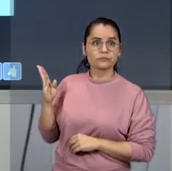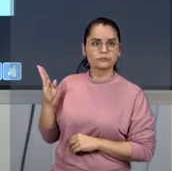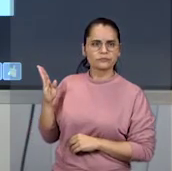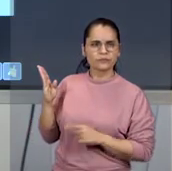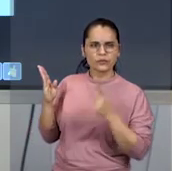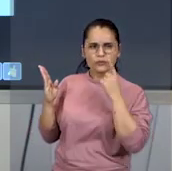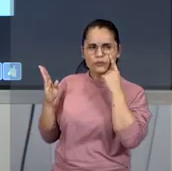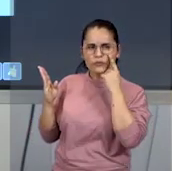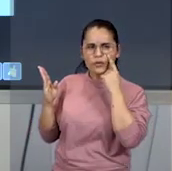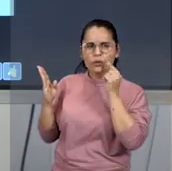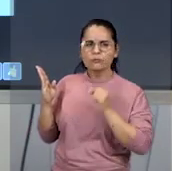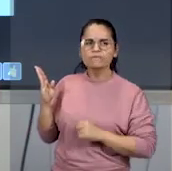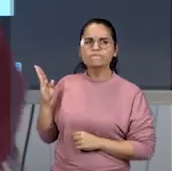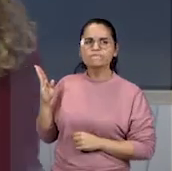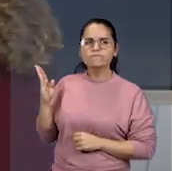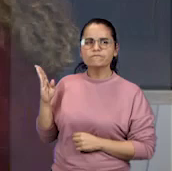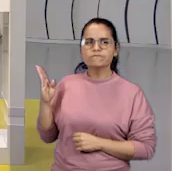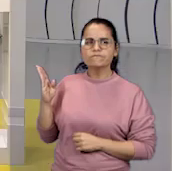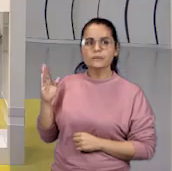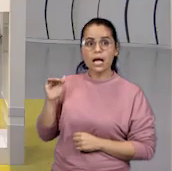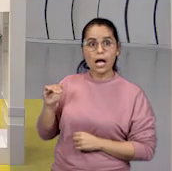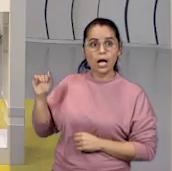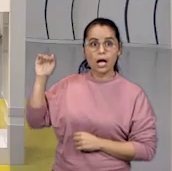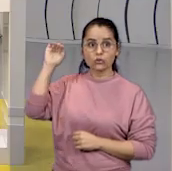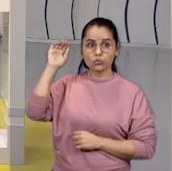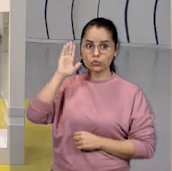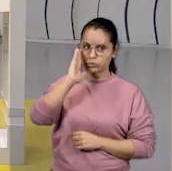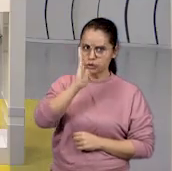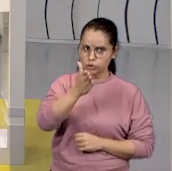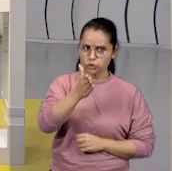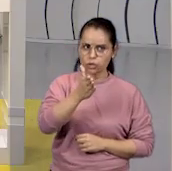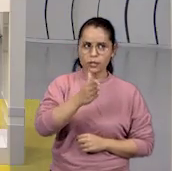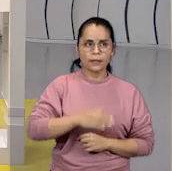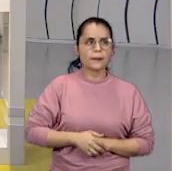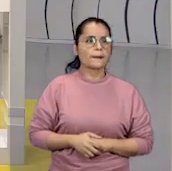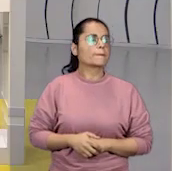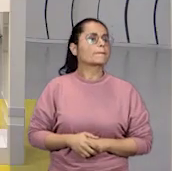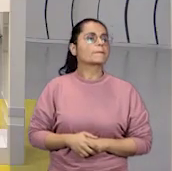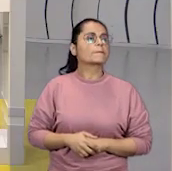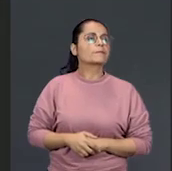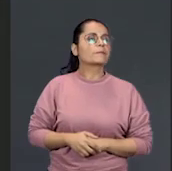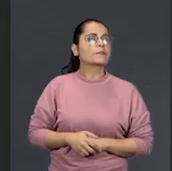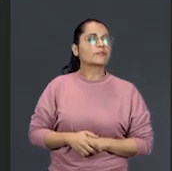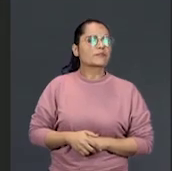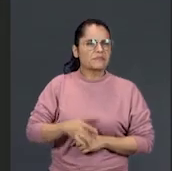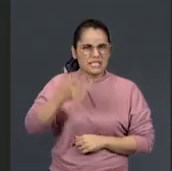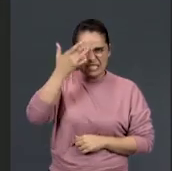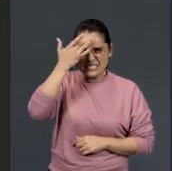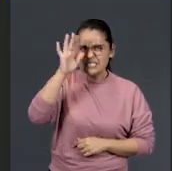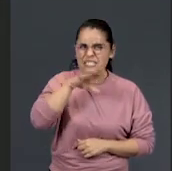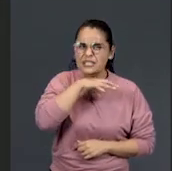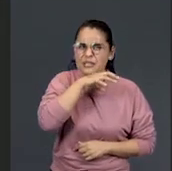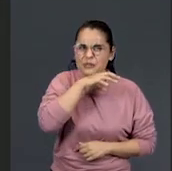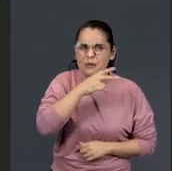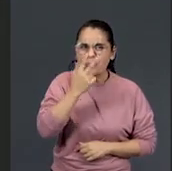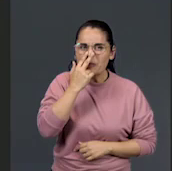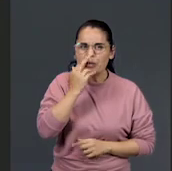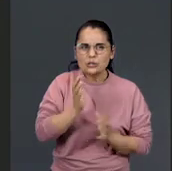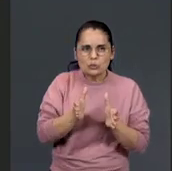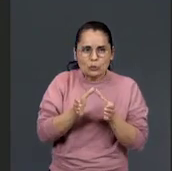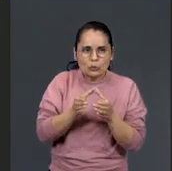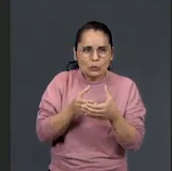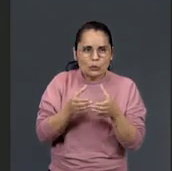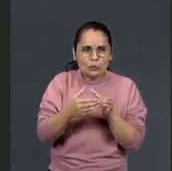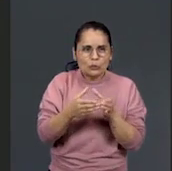Ó, essa aqui é ela adulta, tá, gente? Animal bem estranho, né? Parece um pote,